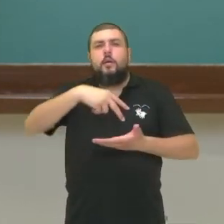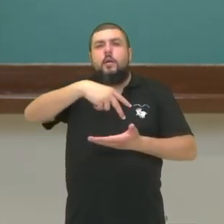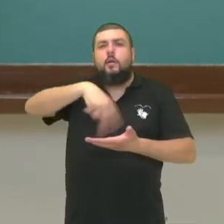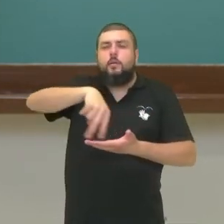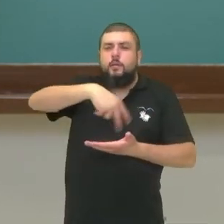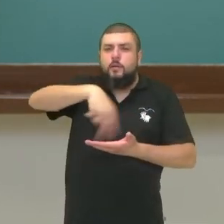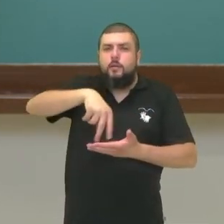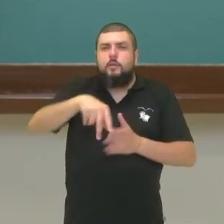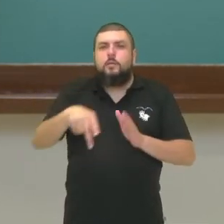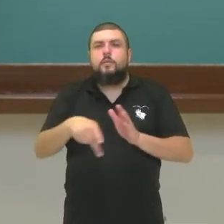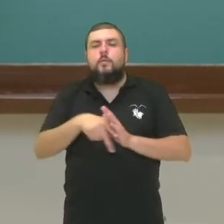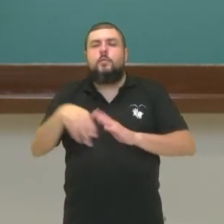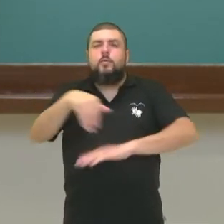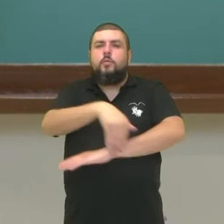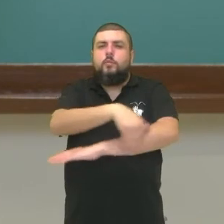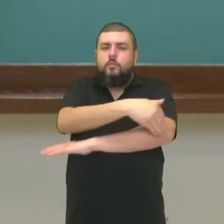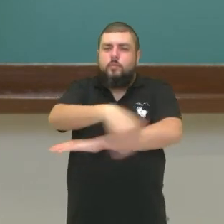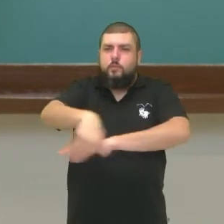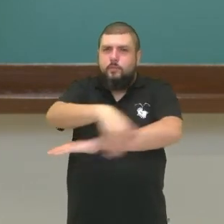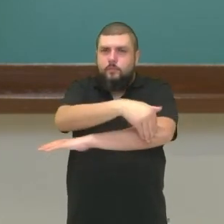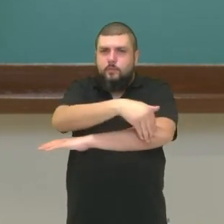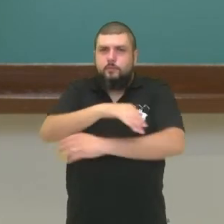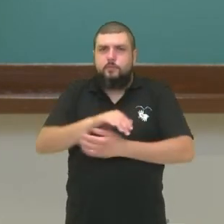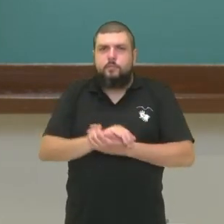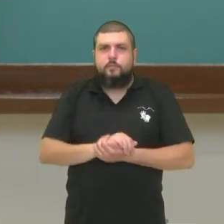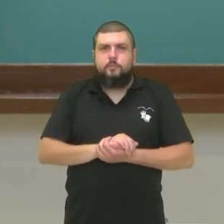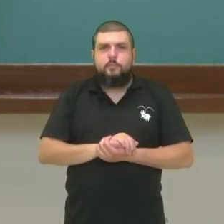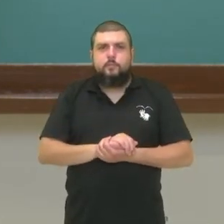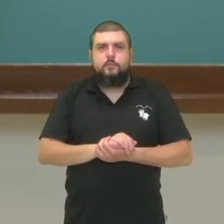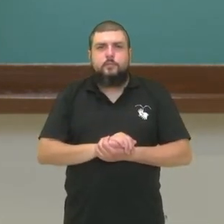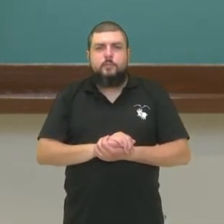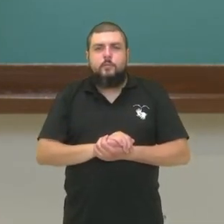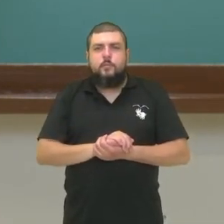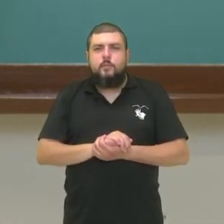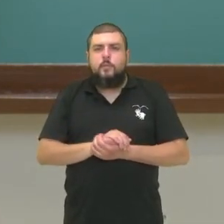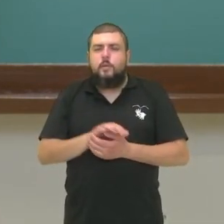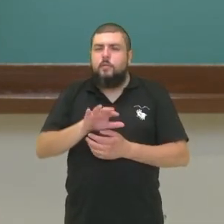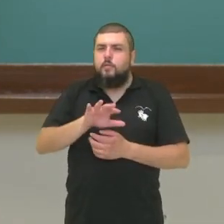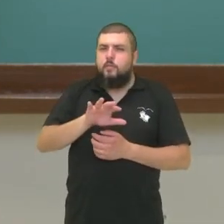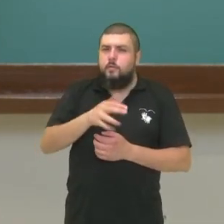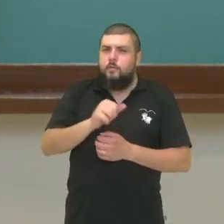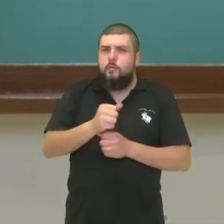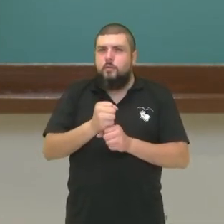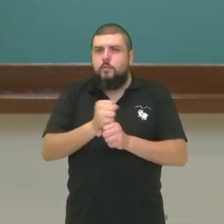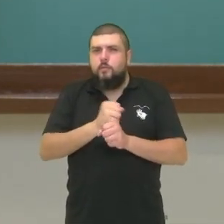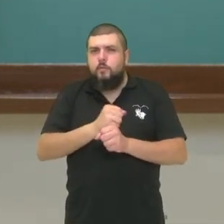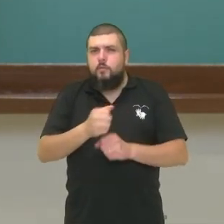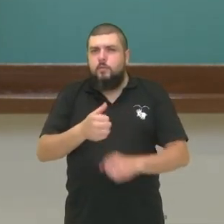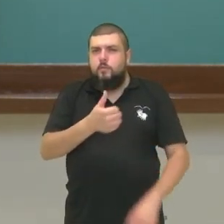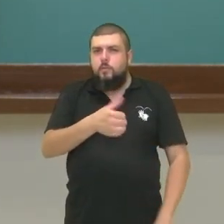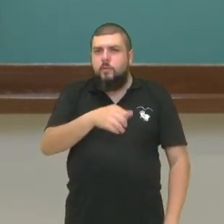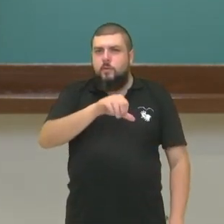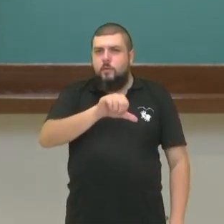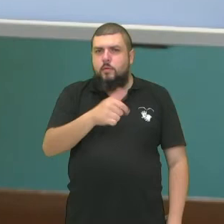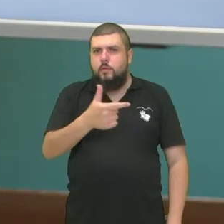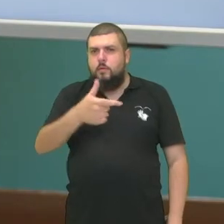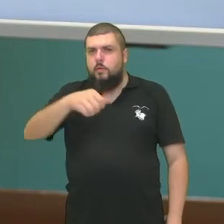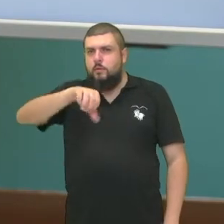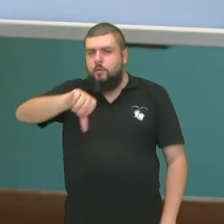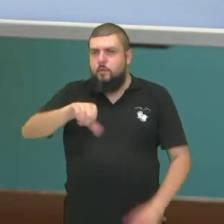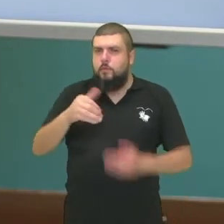né? Porque era realizada na rua, tá? Isso mais ou menos começo da década de 30. Mas olha